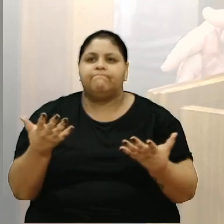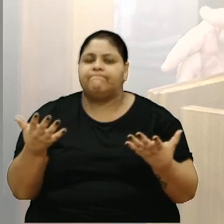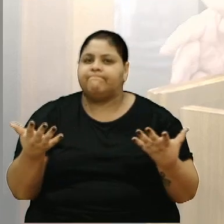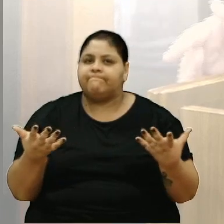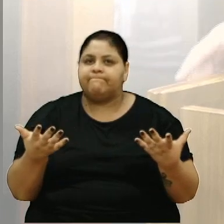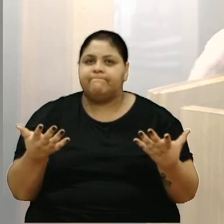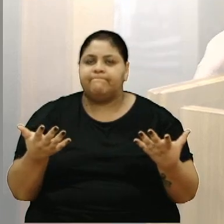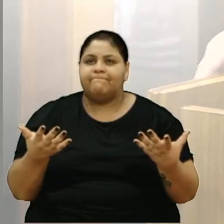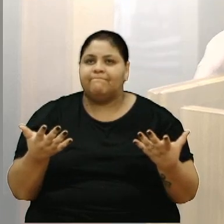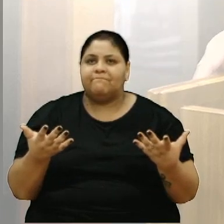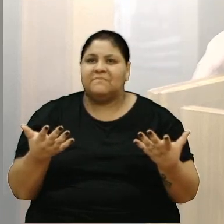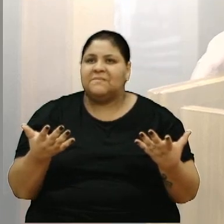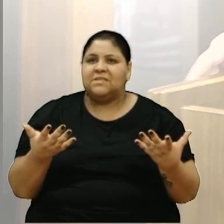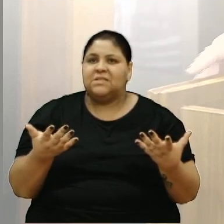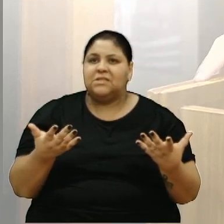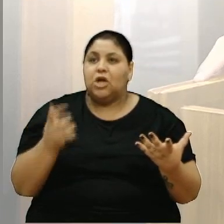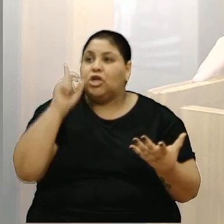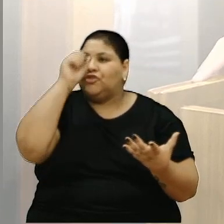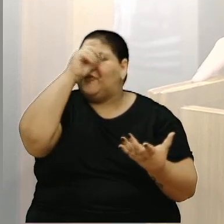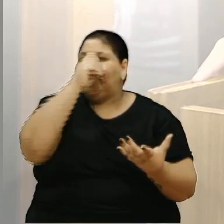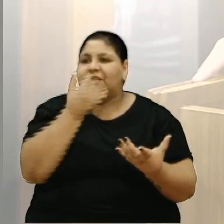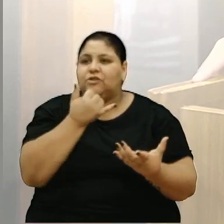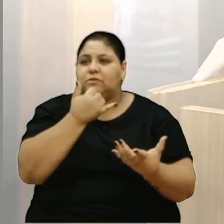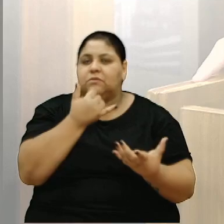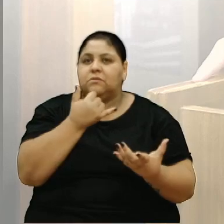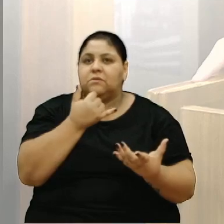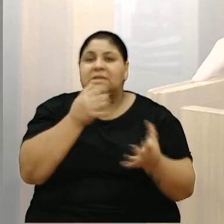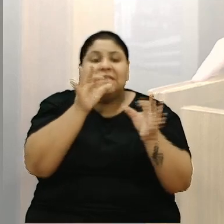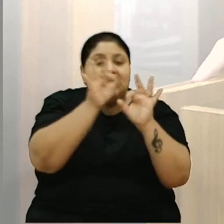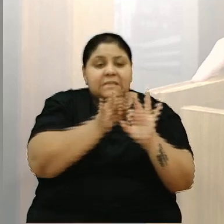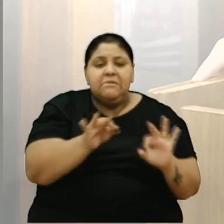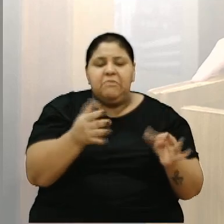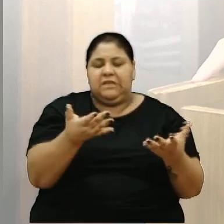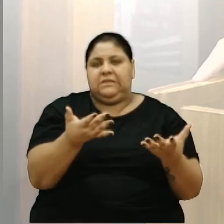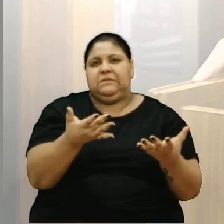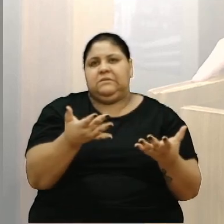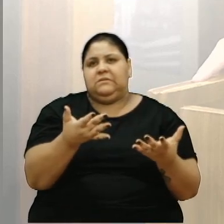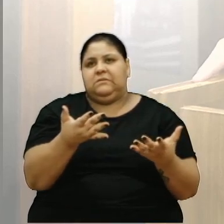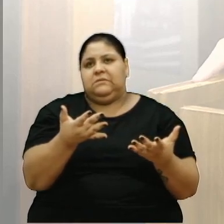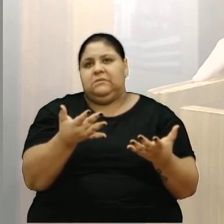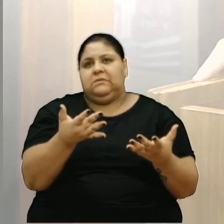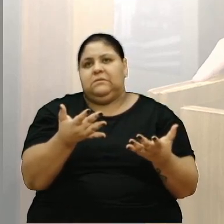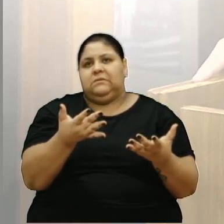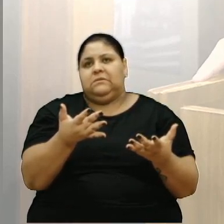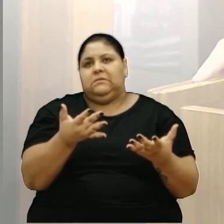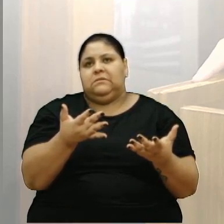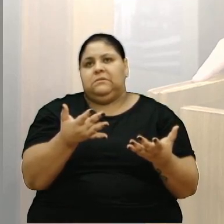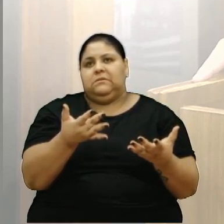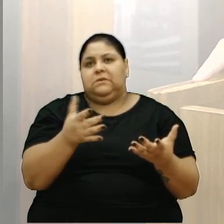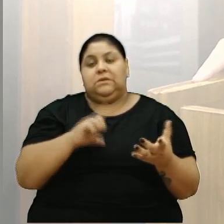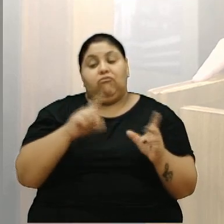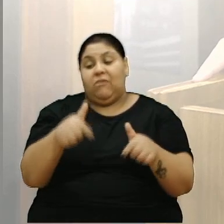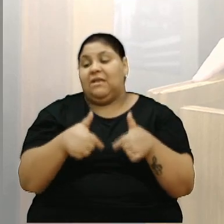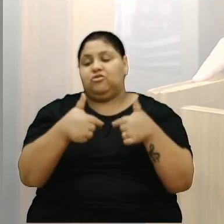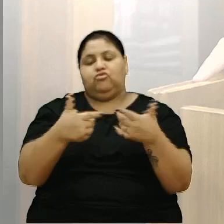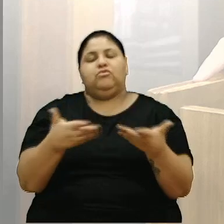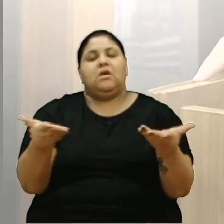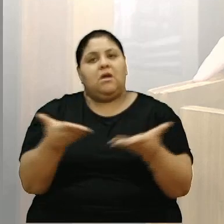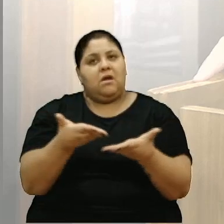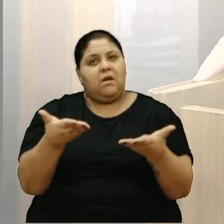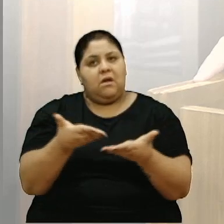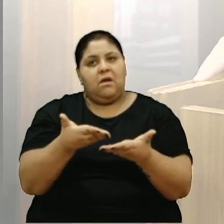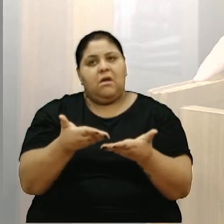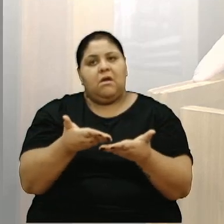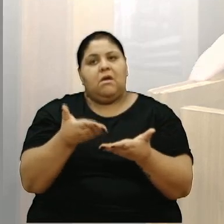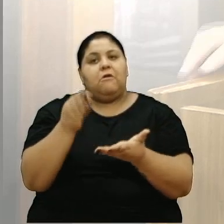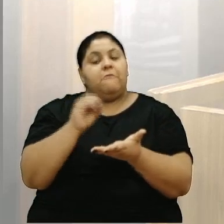coisas de outro mundo. Nós estamos pedindo coisinhas simples, que não sai. E agora, a gente sabe que não é